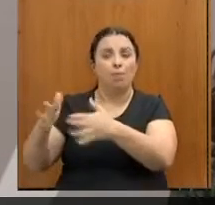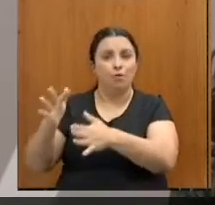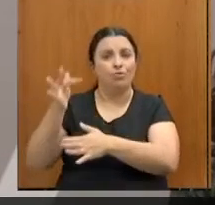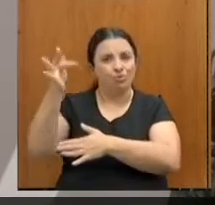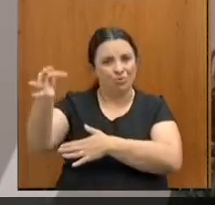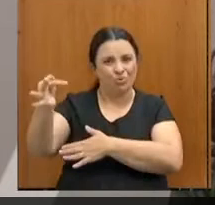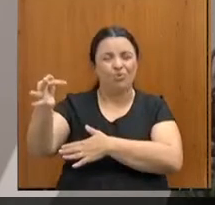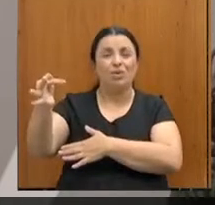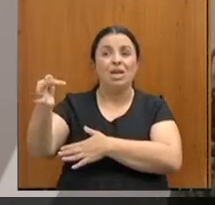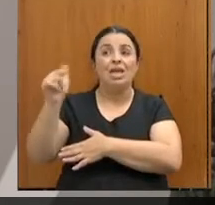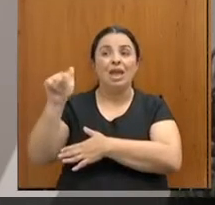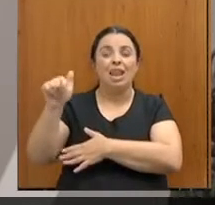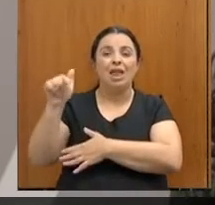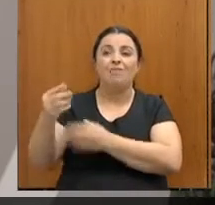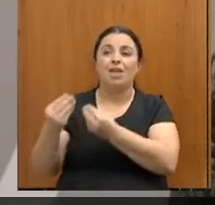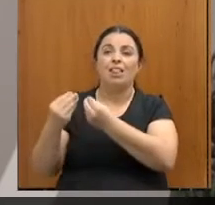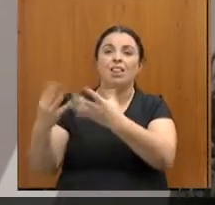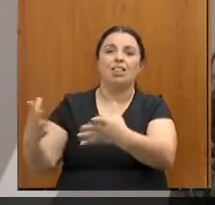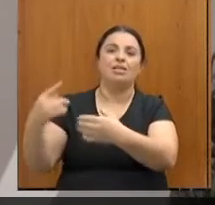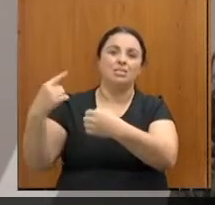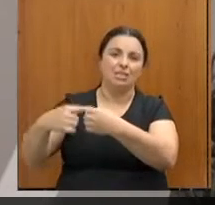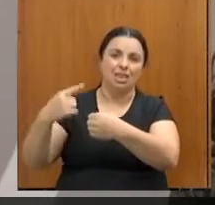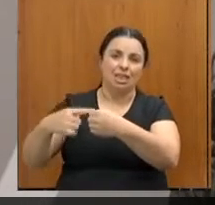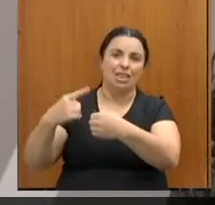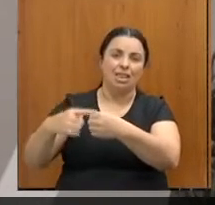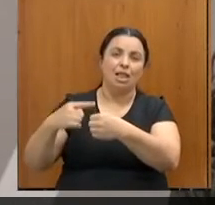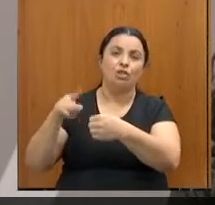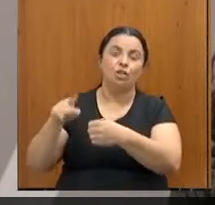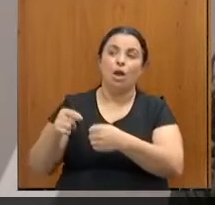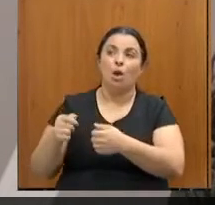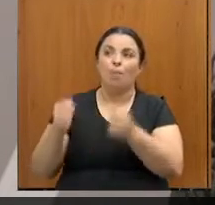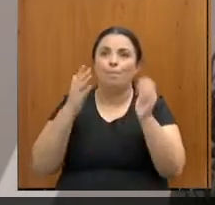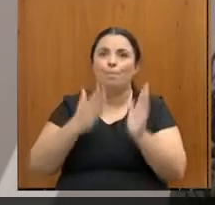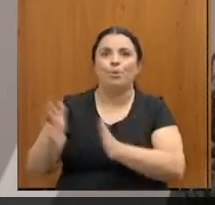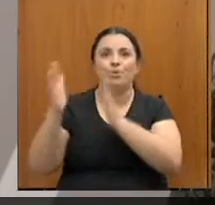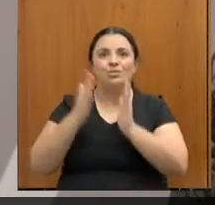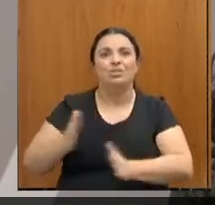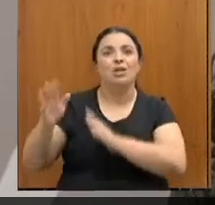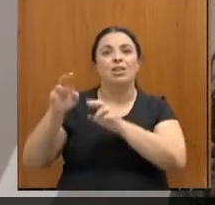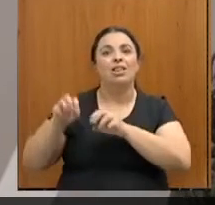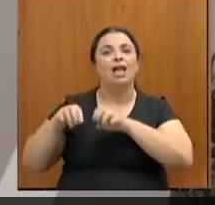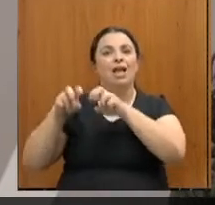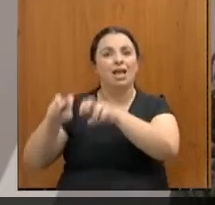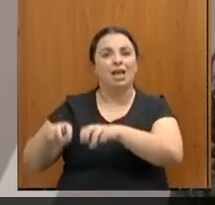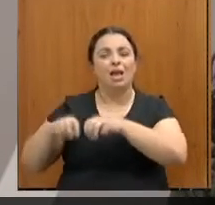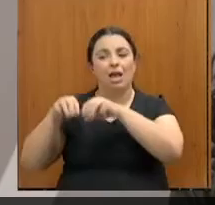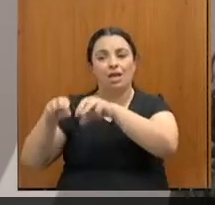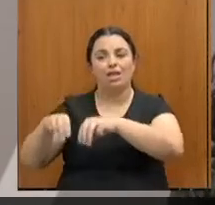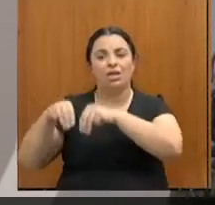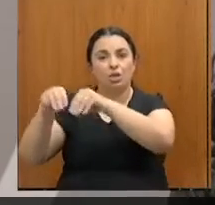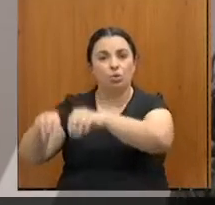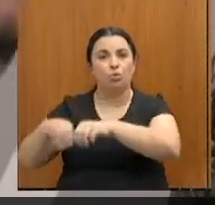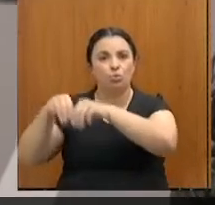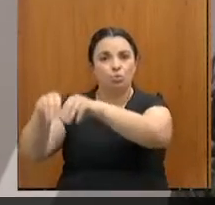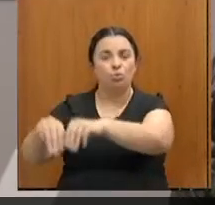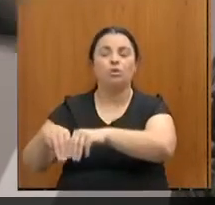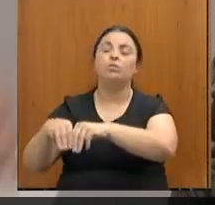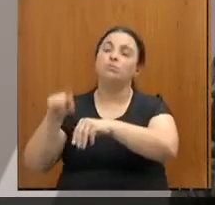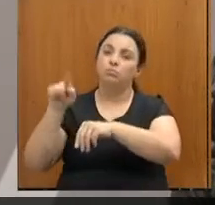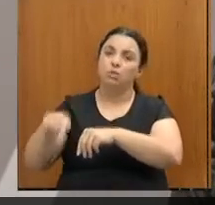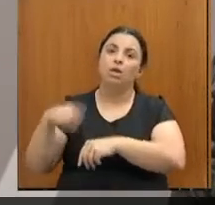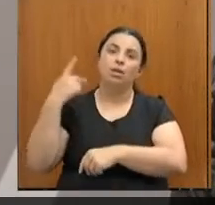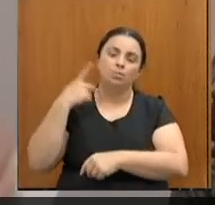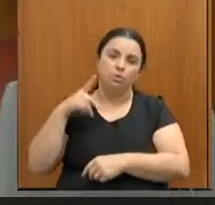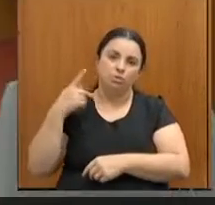das cidades de maior produção da agricultura do Estado de Minas Gerais tão Parabéns ao secretário desenvolvimento